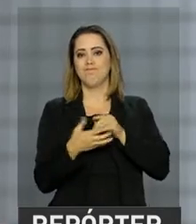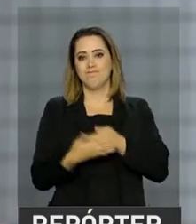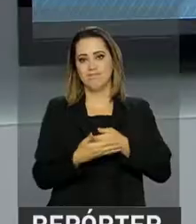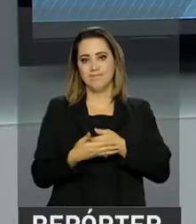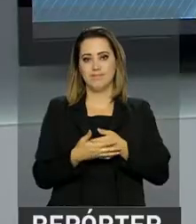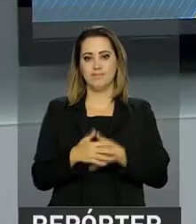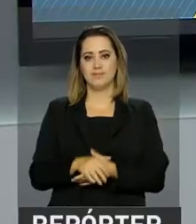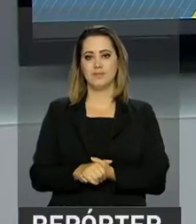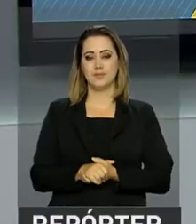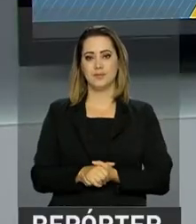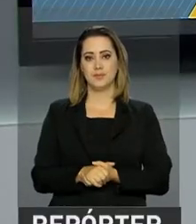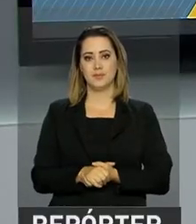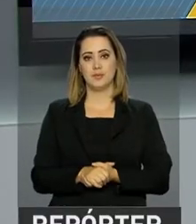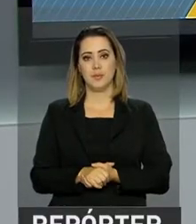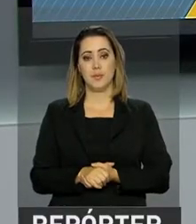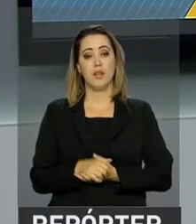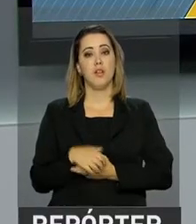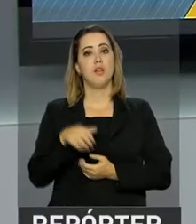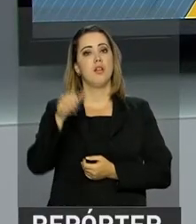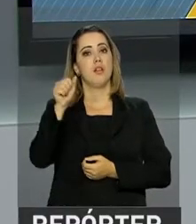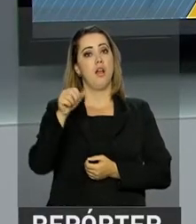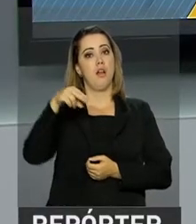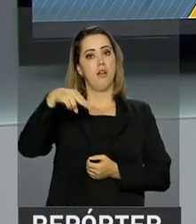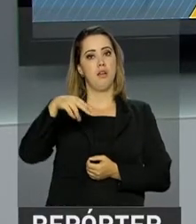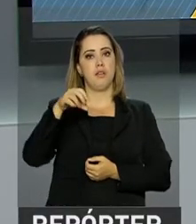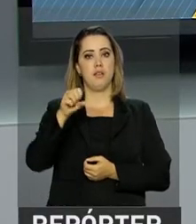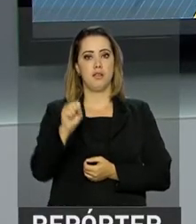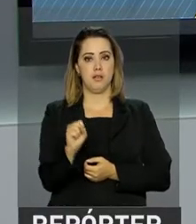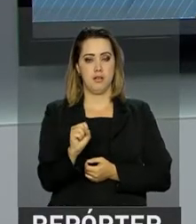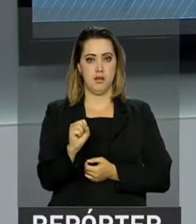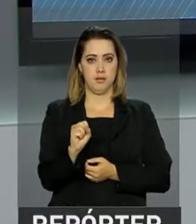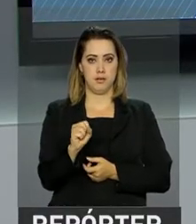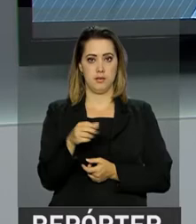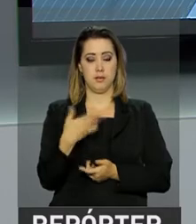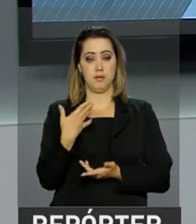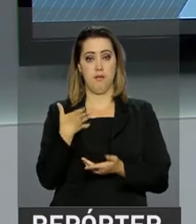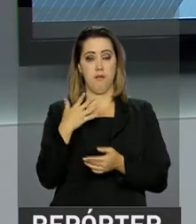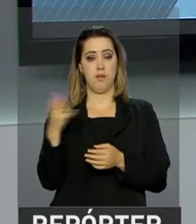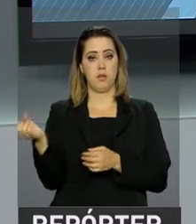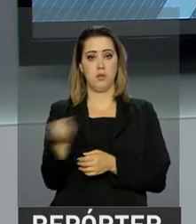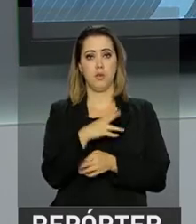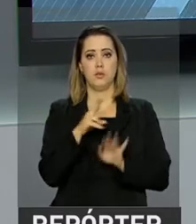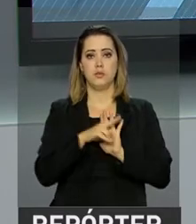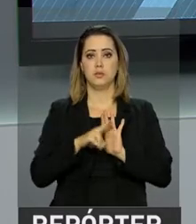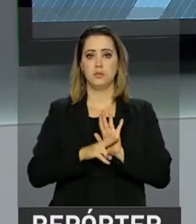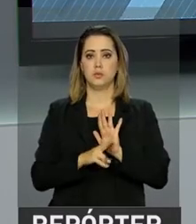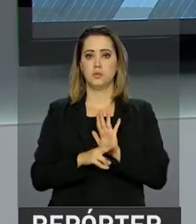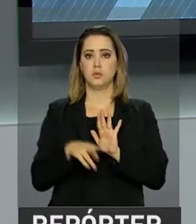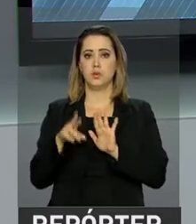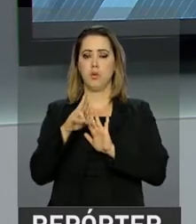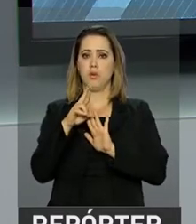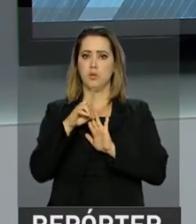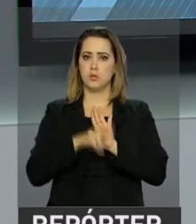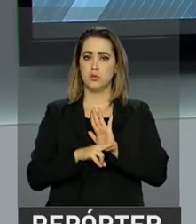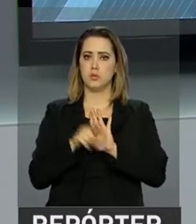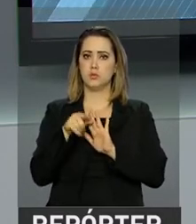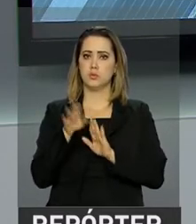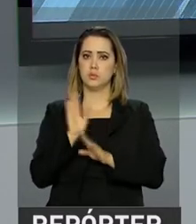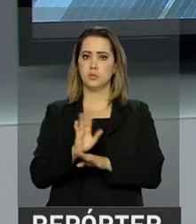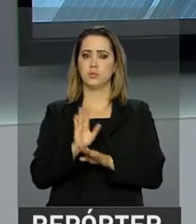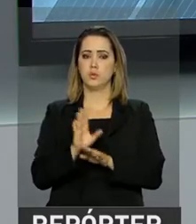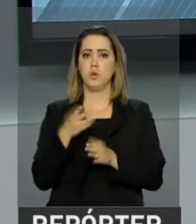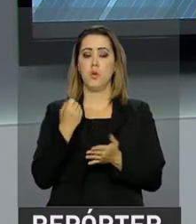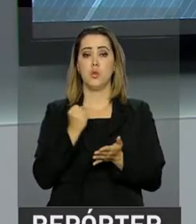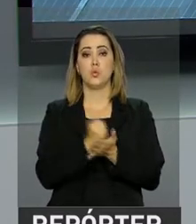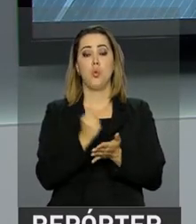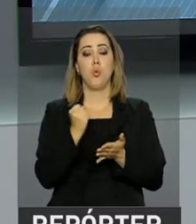né? A Agência Nacional de Saúde Suplementar vai atualizar a norma que estabelece as regras para que o